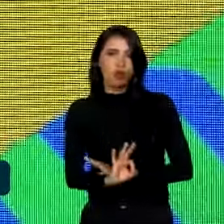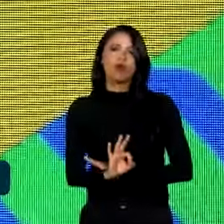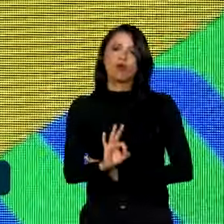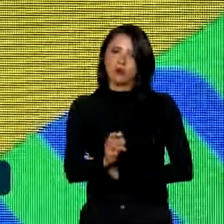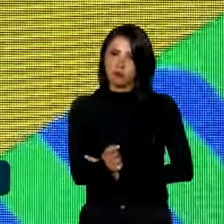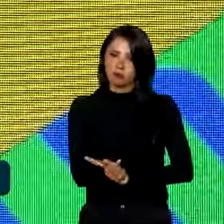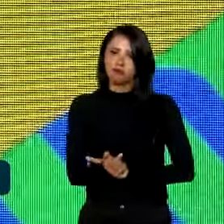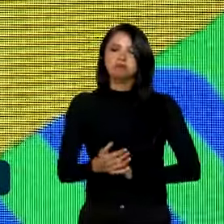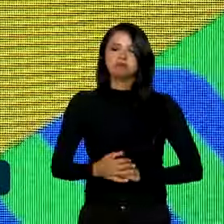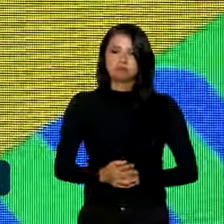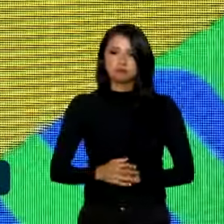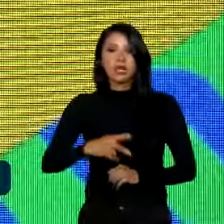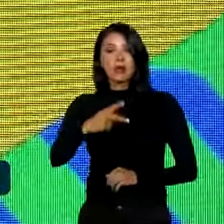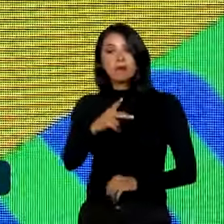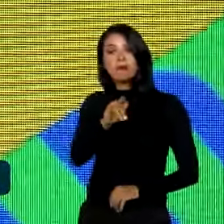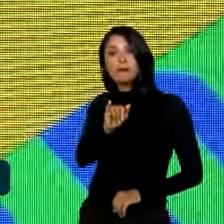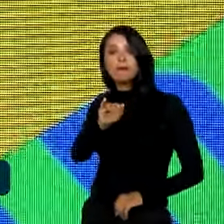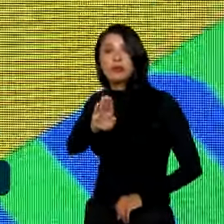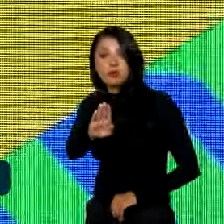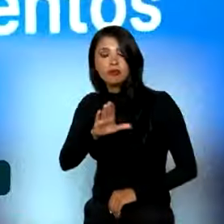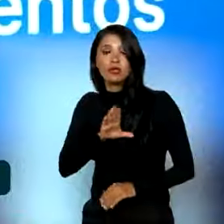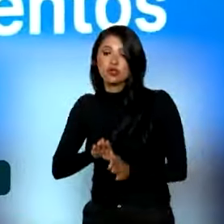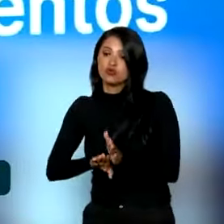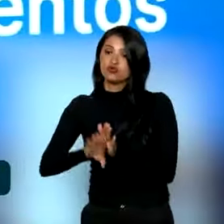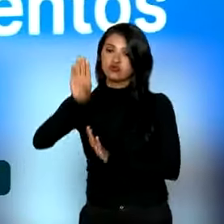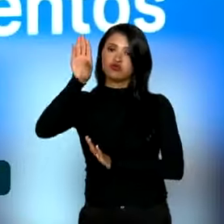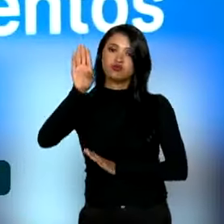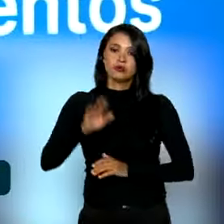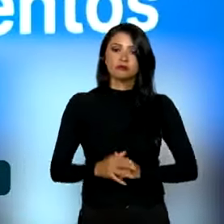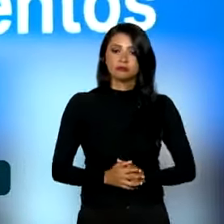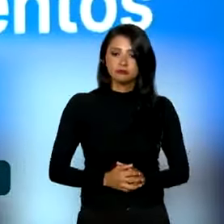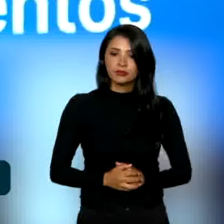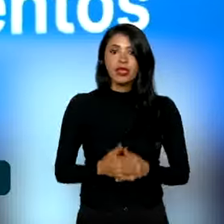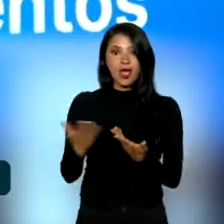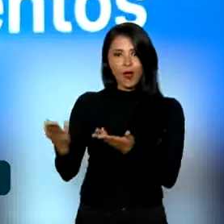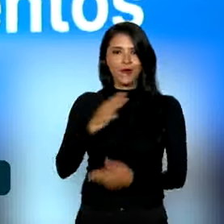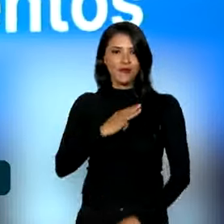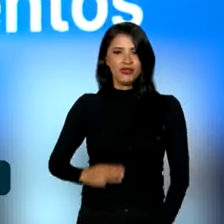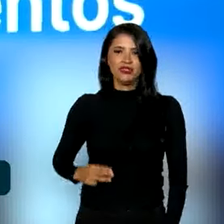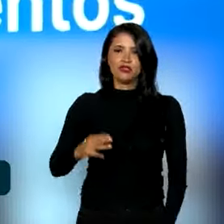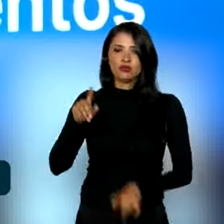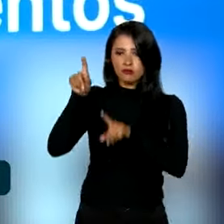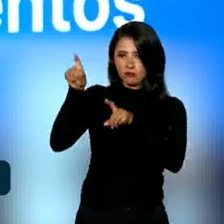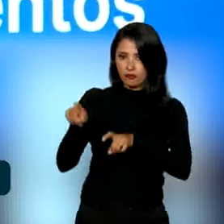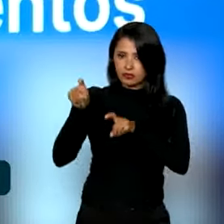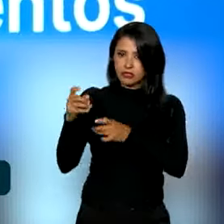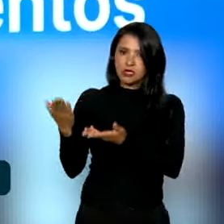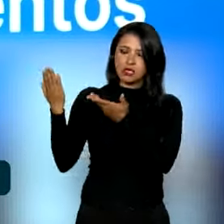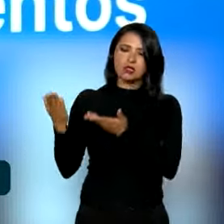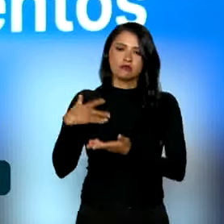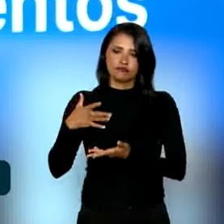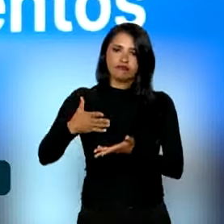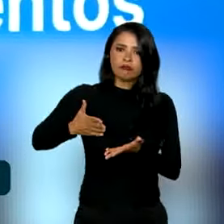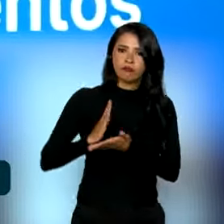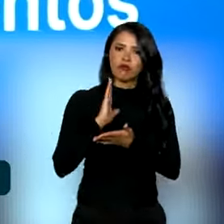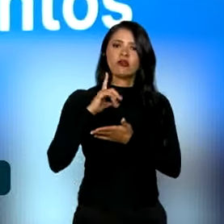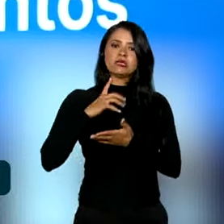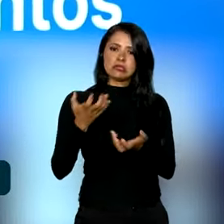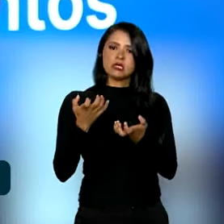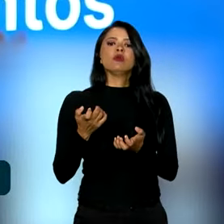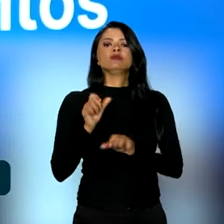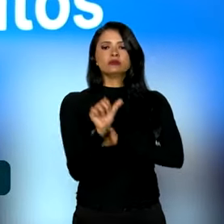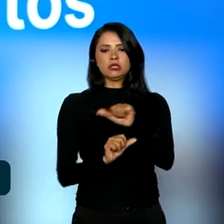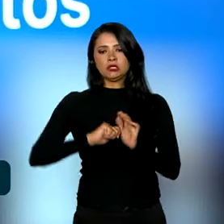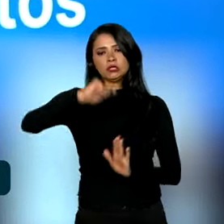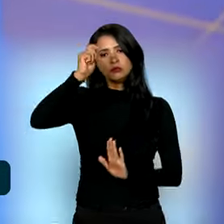desemprego. PIB Haddad subindo. Já o ministro da Fazenda defendeu a aprovação da reforma